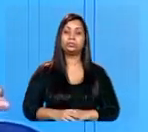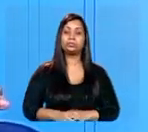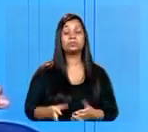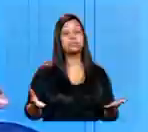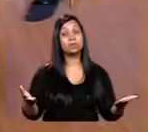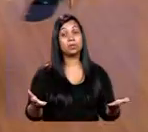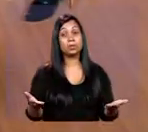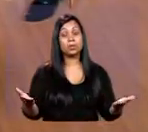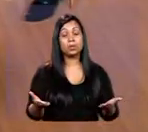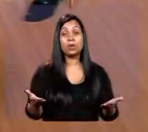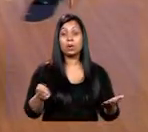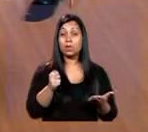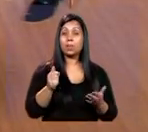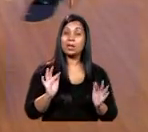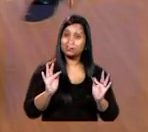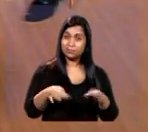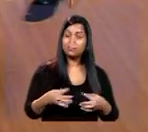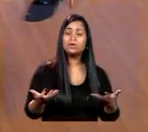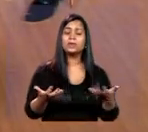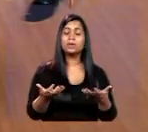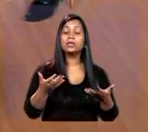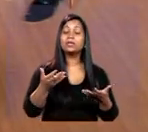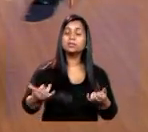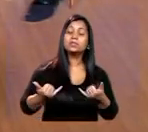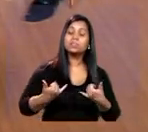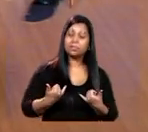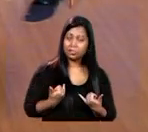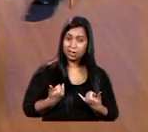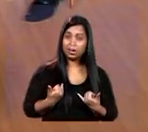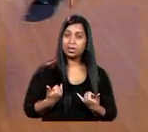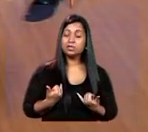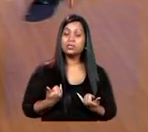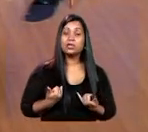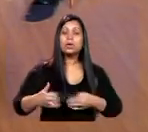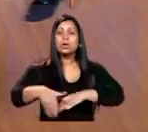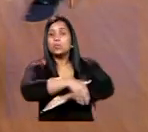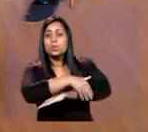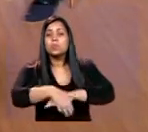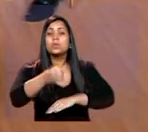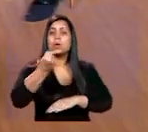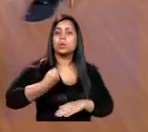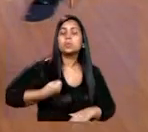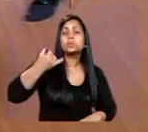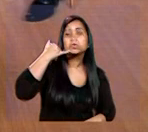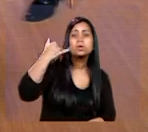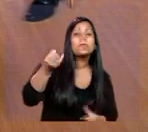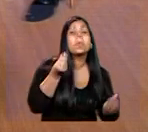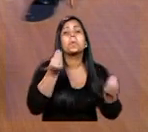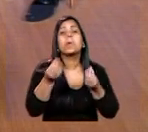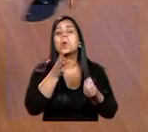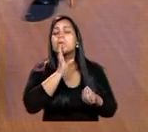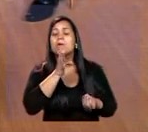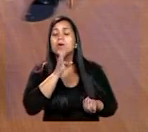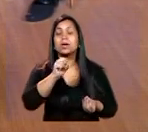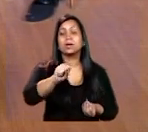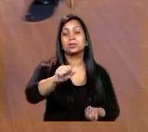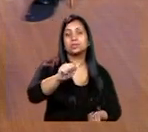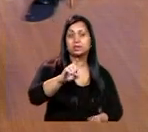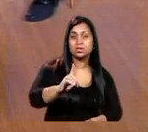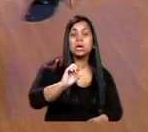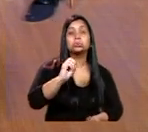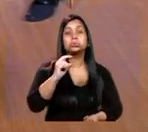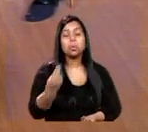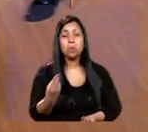atendido pela equipe. Tá joia. A gente está quase terminando. Eu queria que você desse aí, Andrea, o endereço, um telefone, como é que as